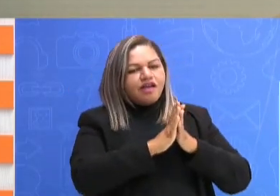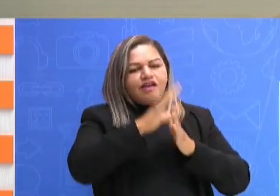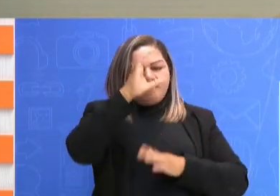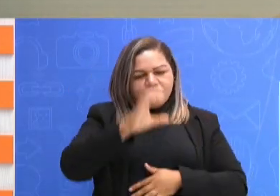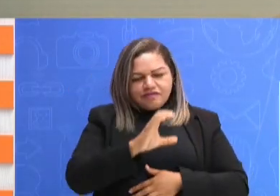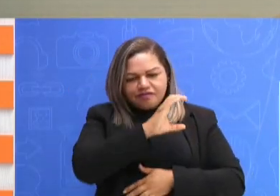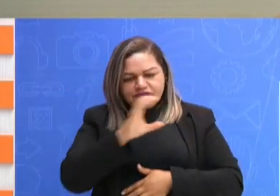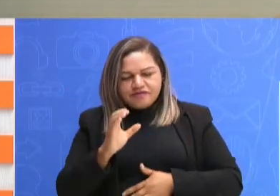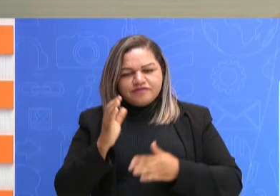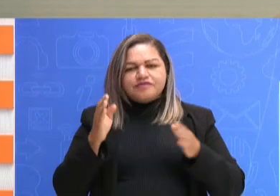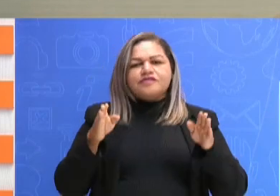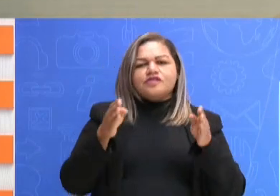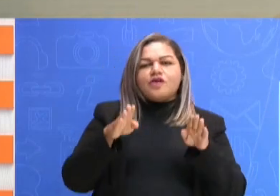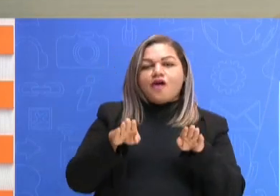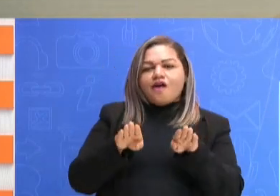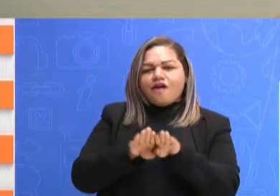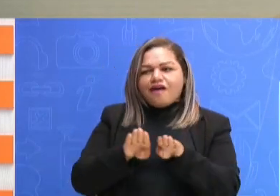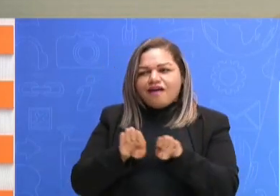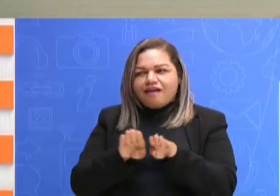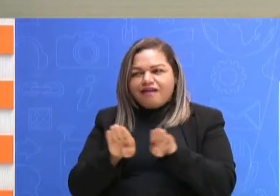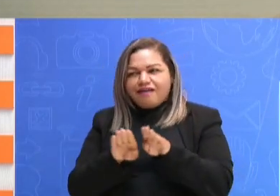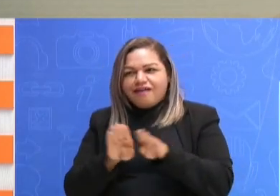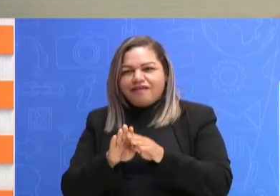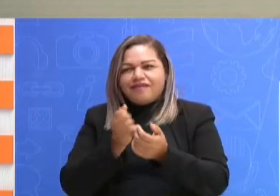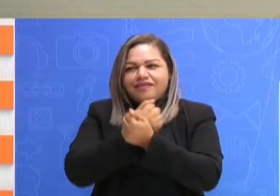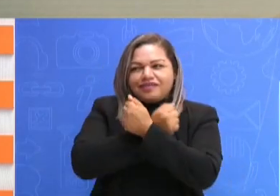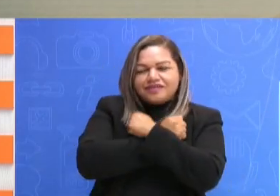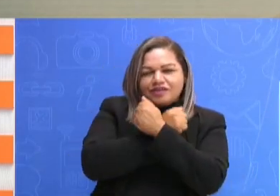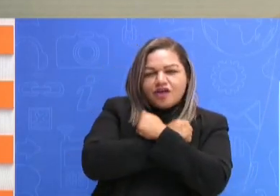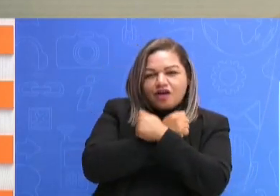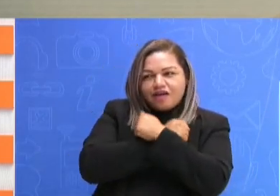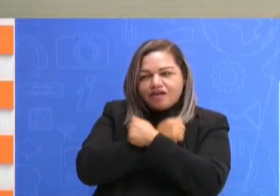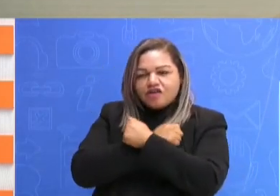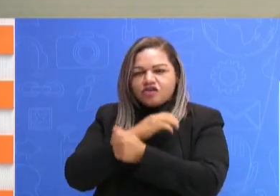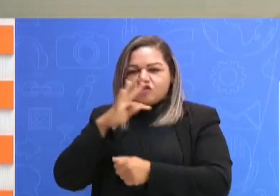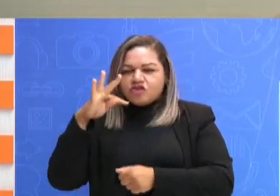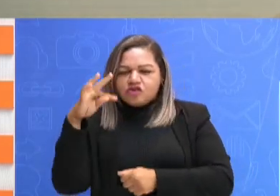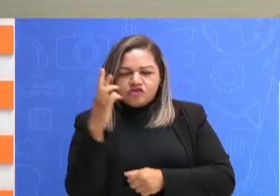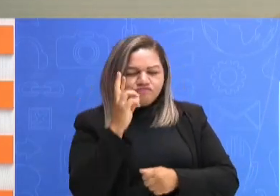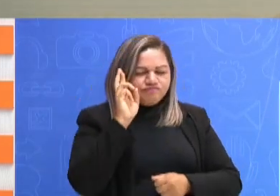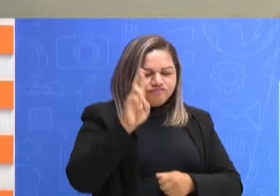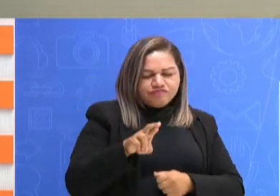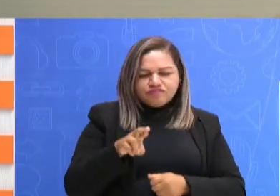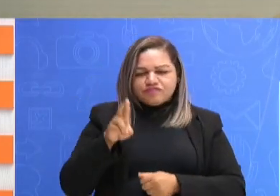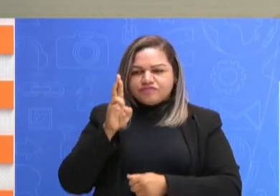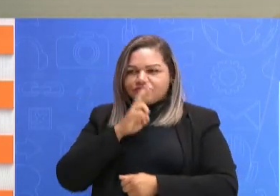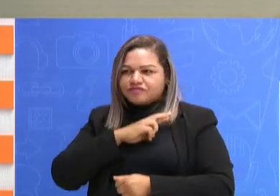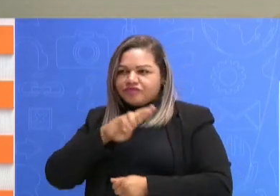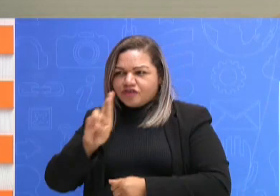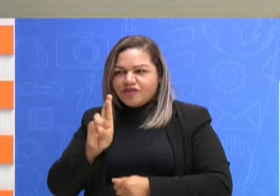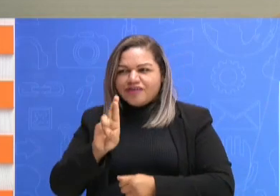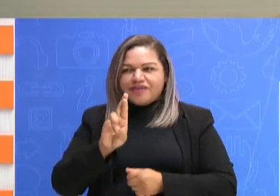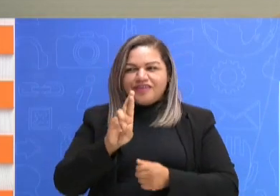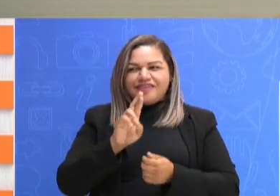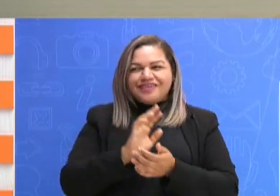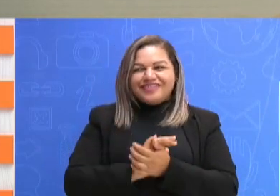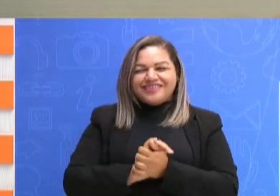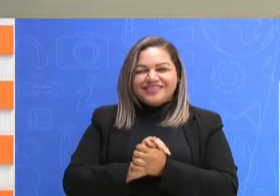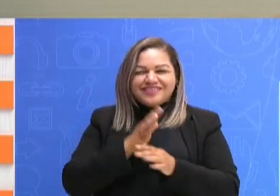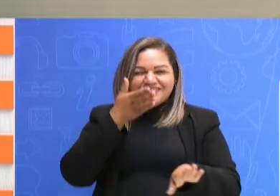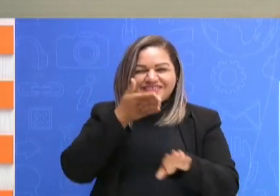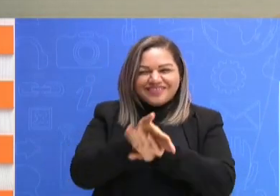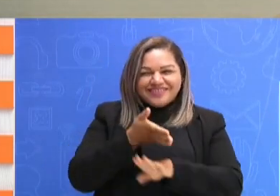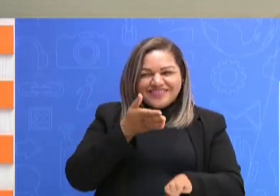católicos, os evangélicos, que muito têm me abraçado, os umbandistas, os espíritas, todos aqueles que,